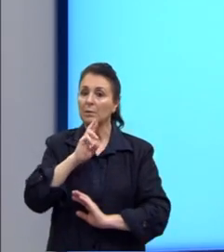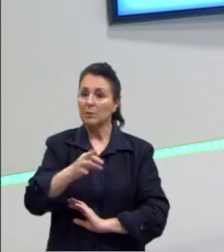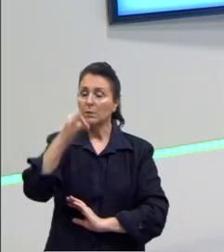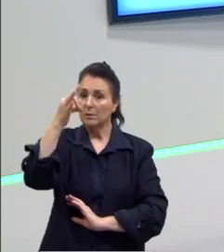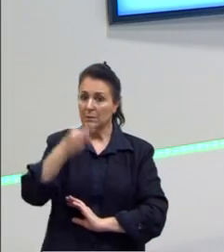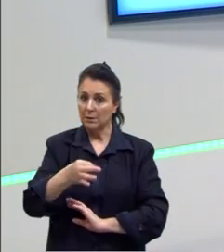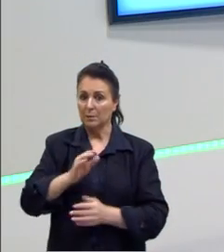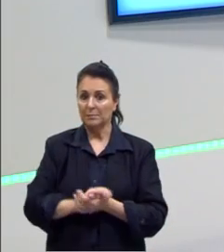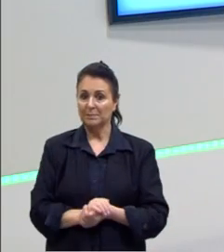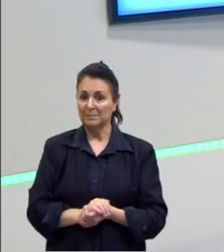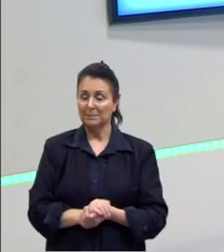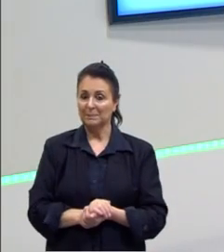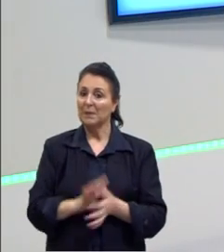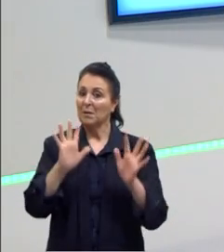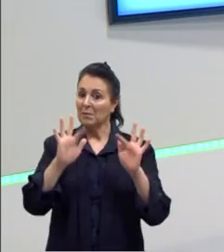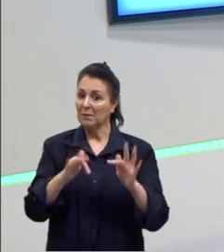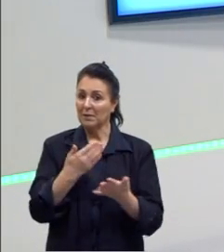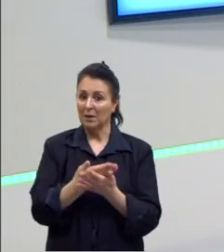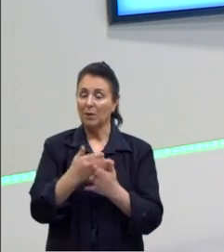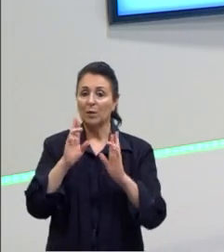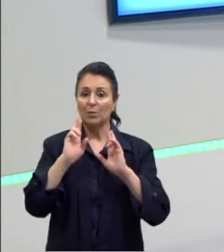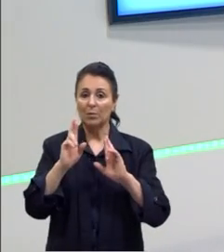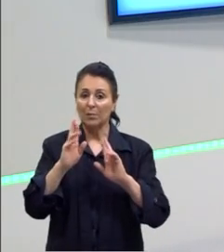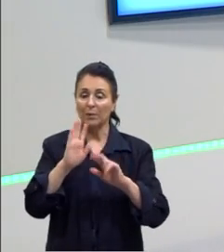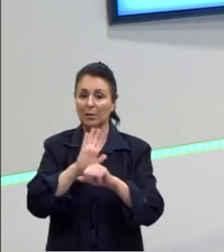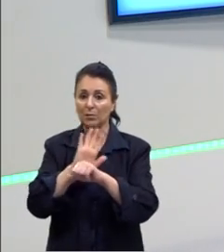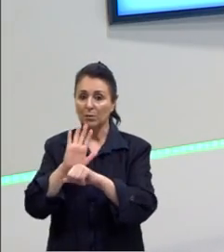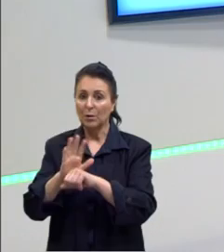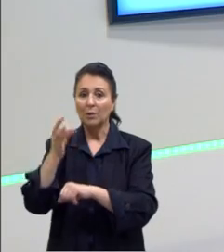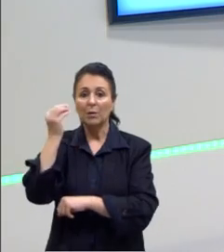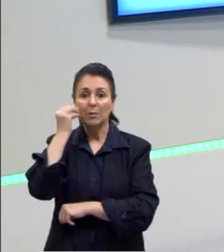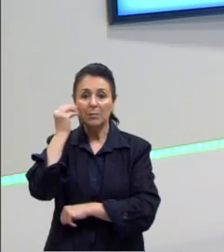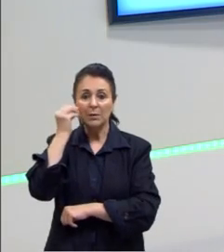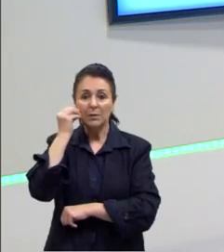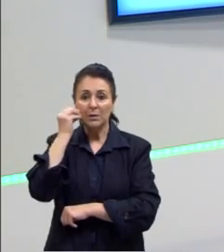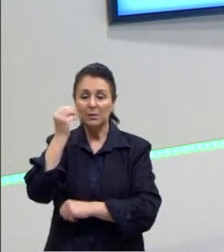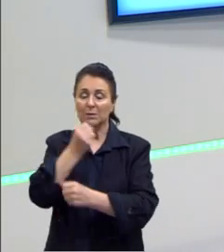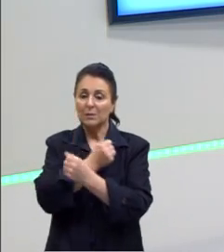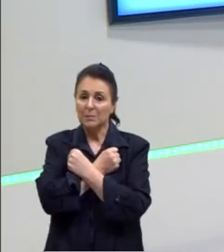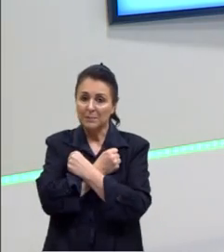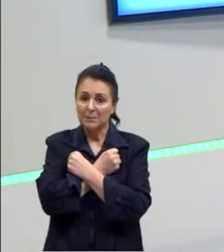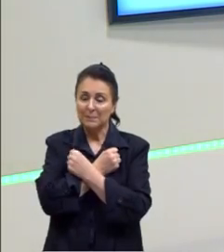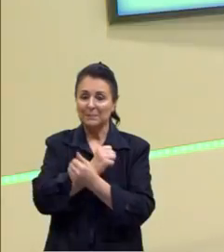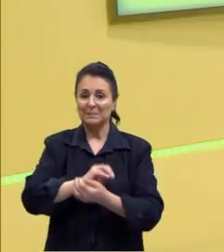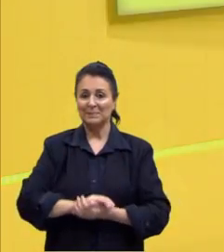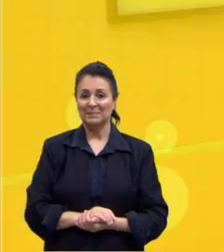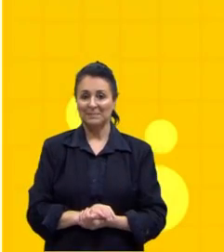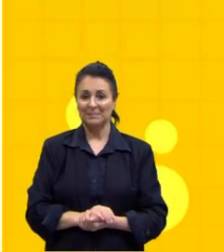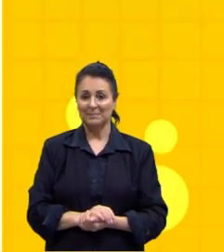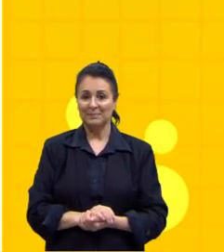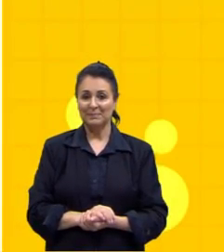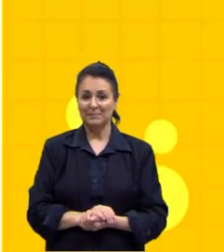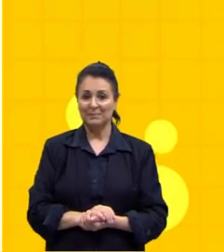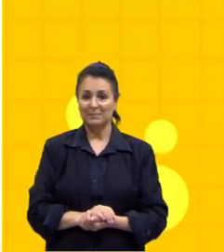é tão ficamos por aqui espero ter ajudado um beijão e um forte abraço e